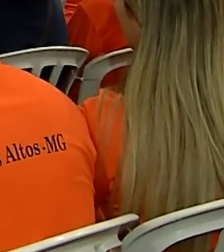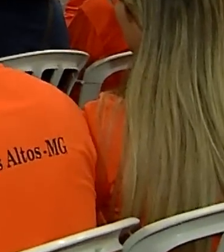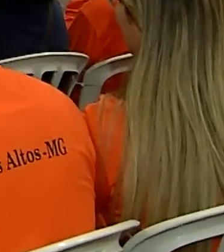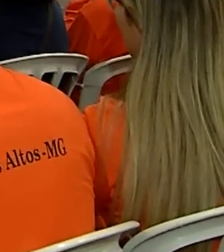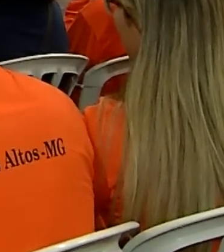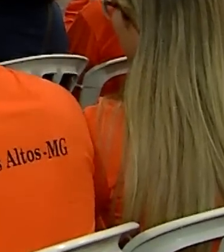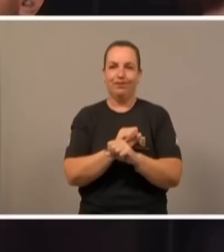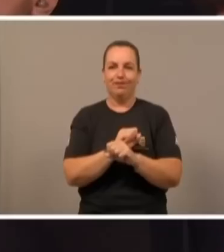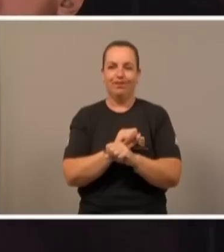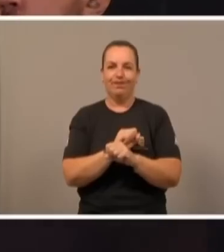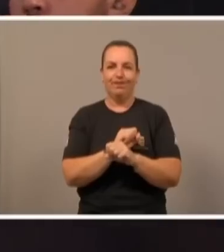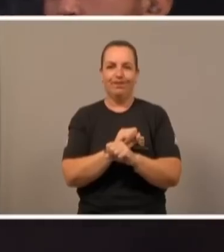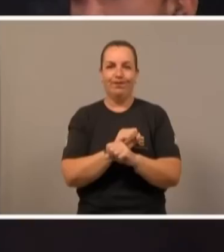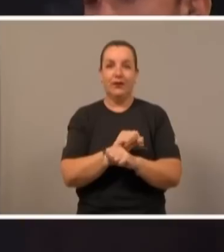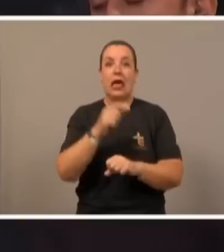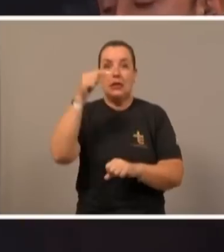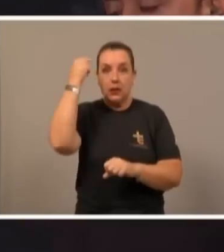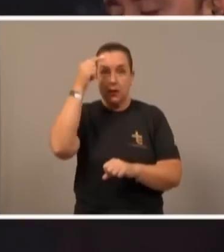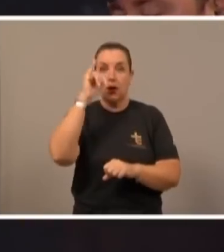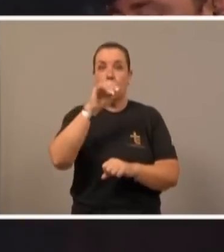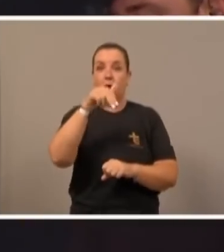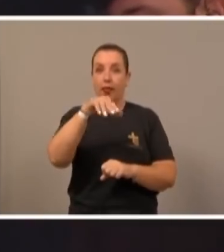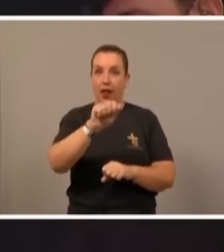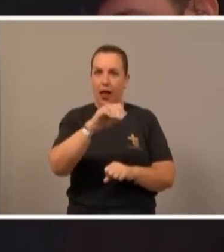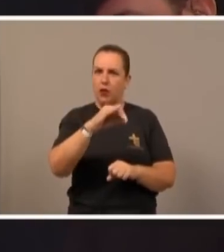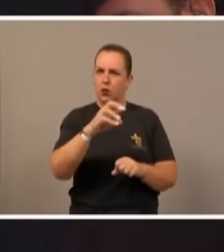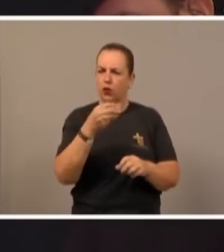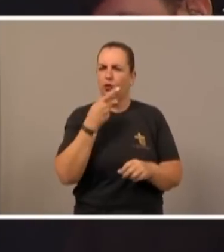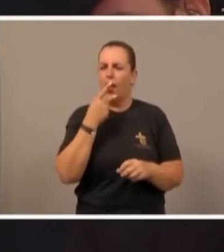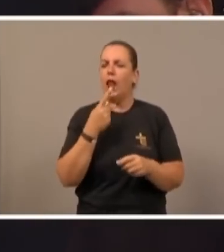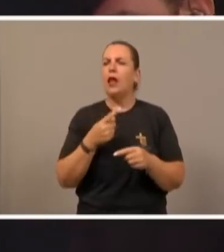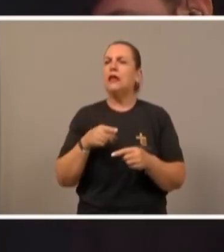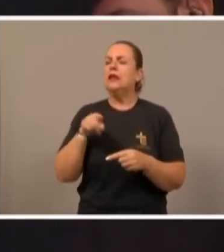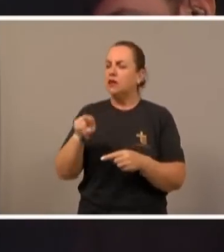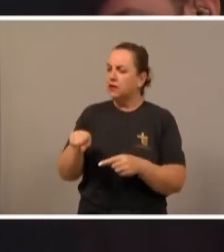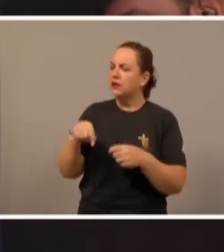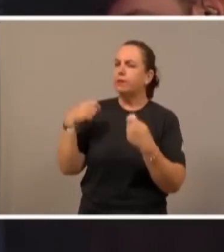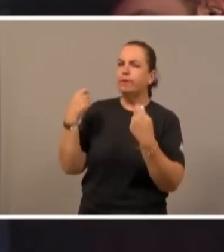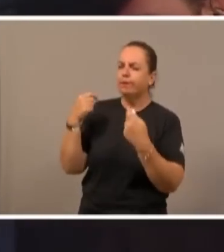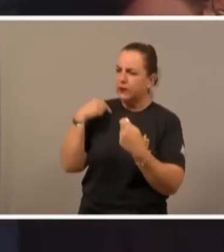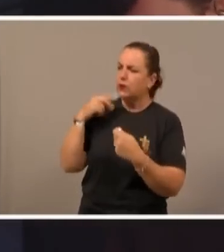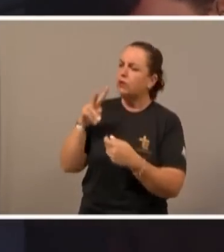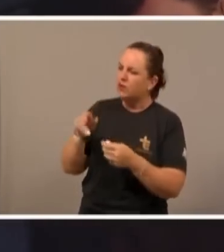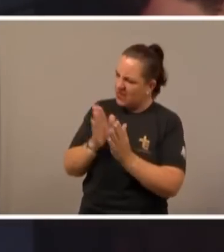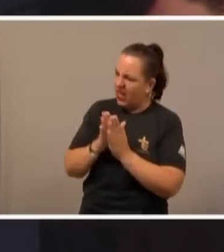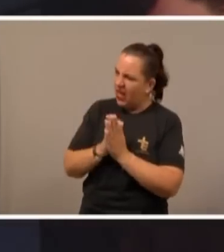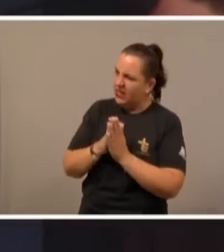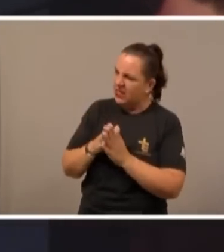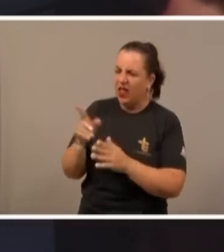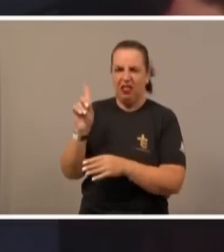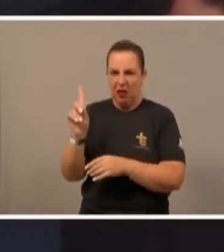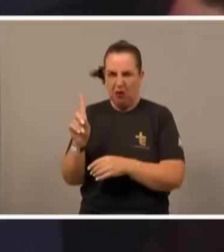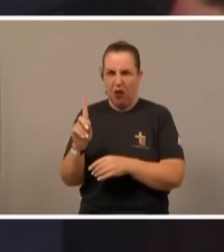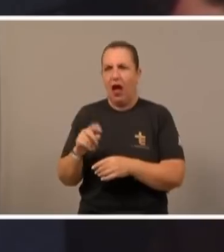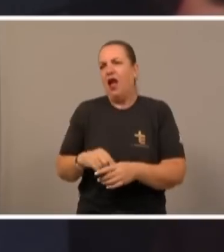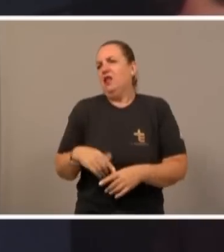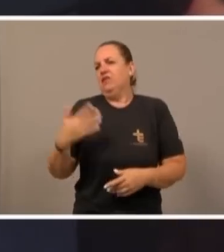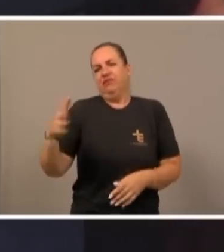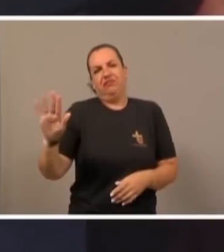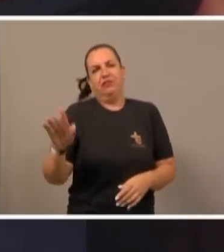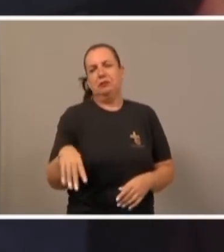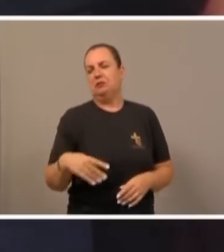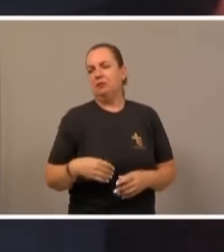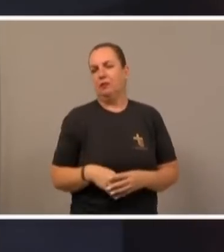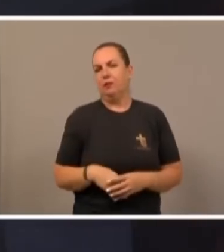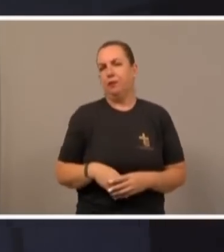se você está no caminho certo. Mas eu não tenho tempo para rezar. Lamento, meu filho, você não faz nada, mas você não reza.